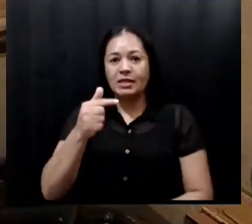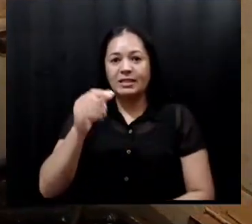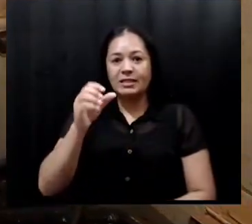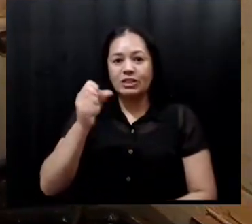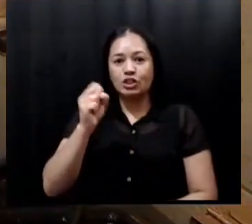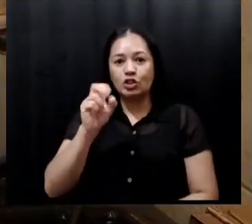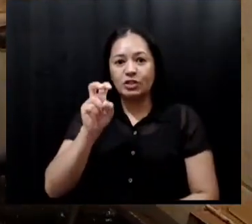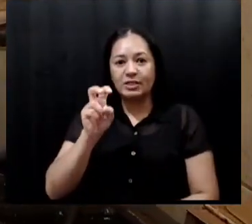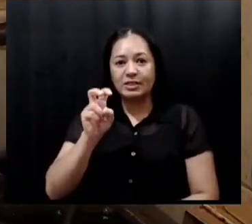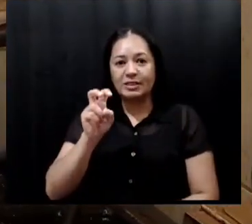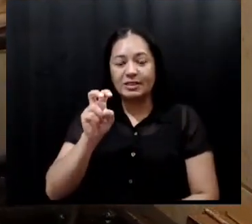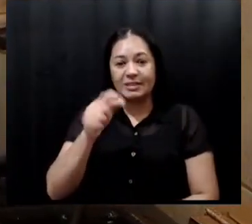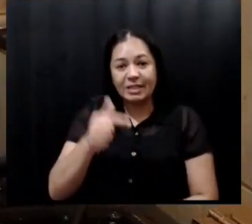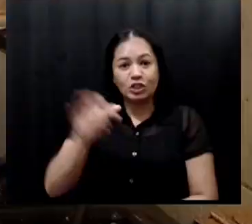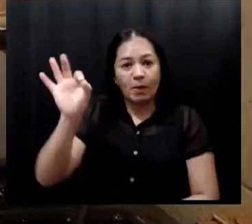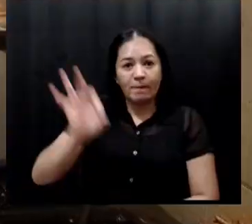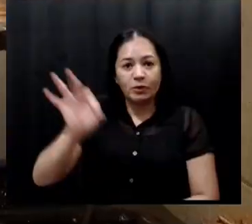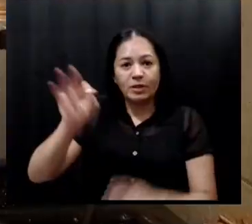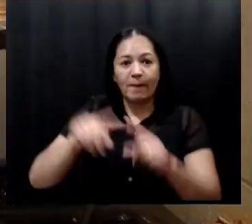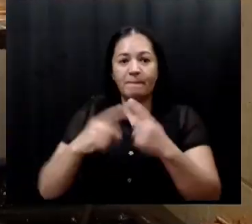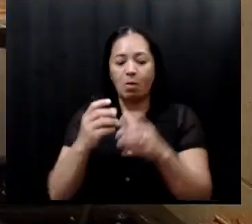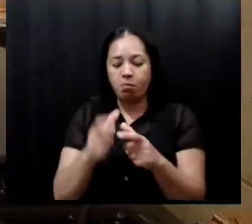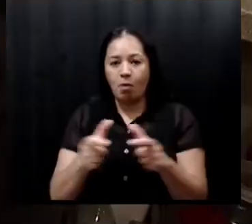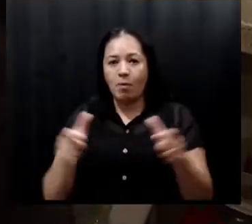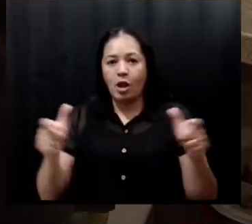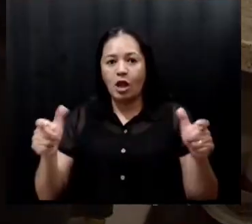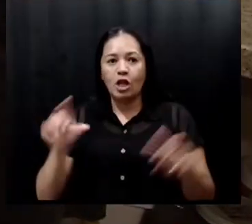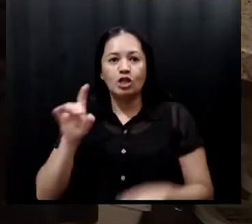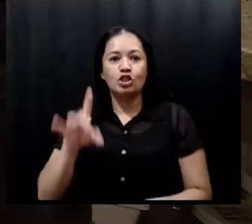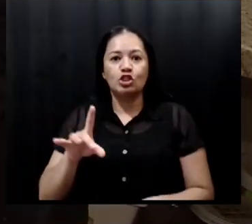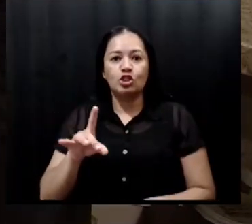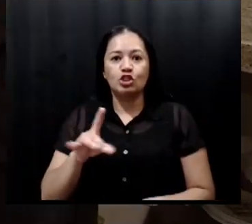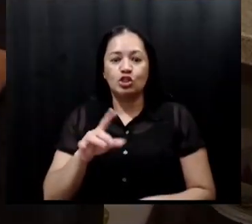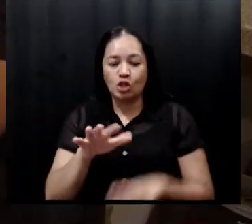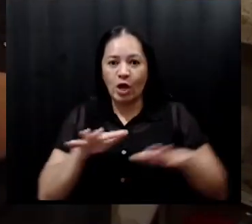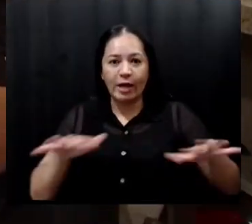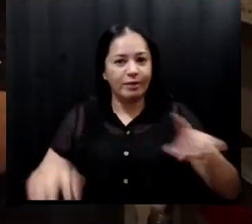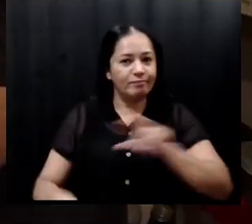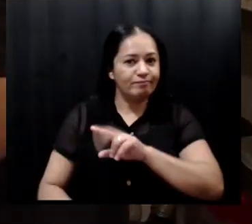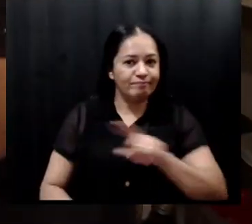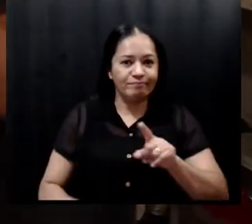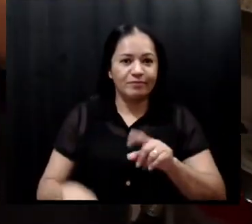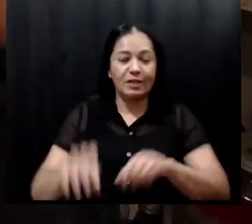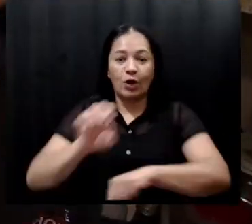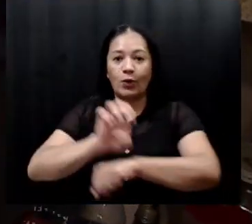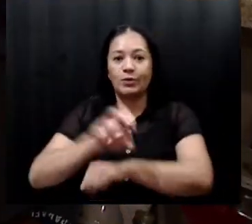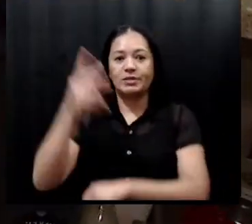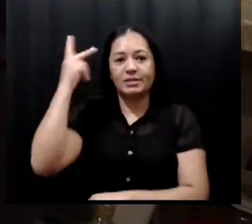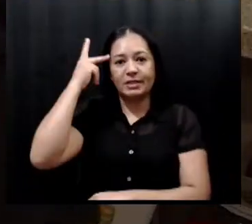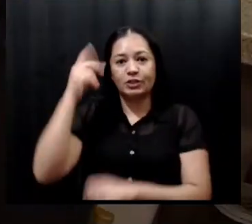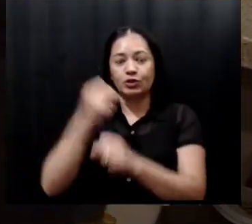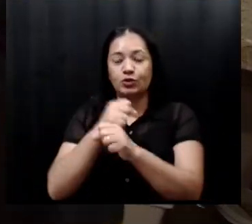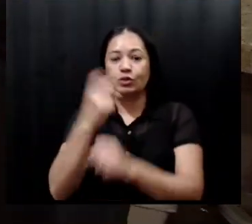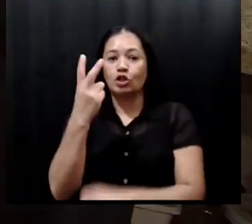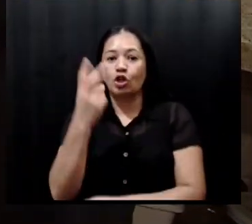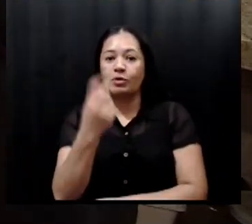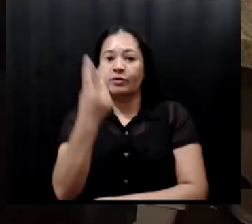787%, mas esse aumento não fica restrito à região. No estado de São Paulo, em 2023, eram